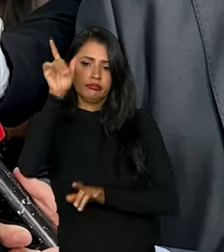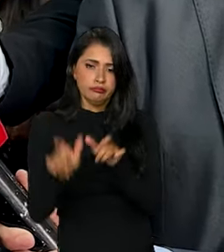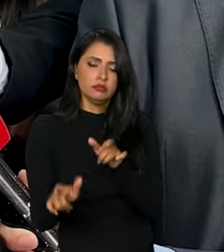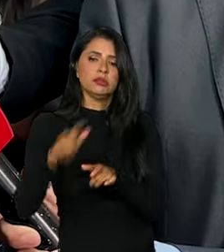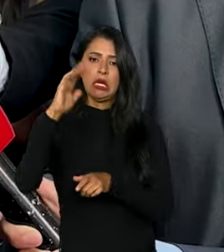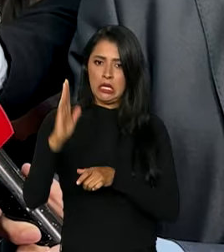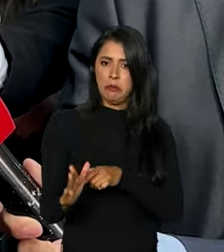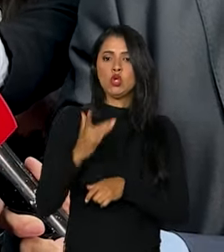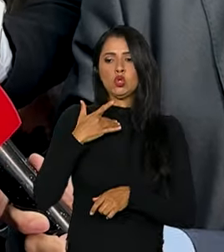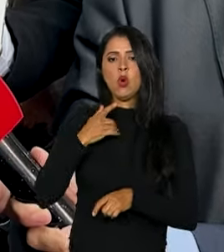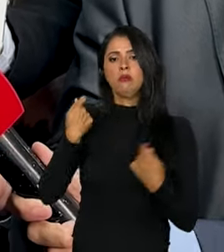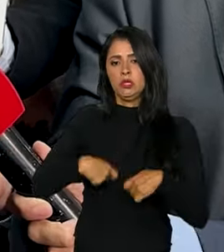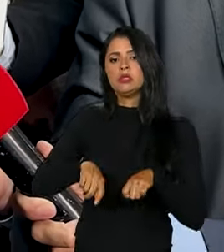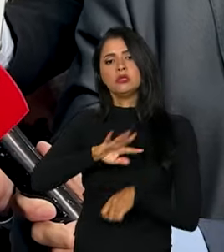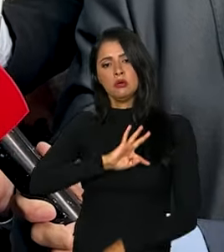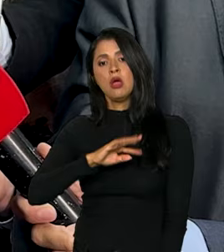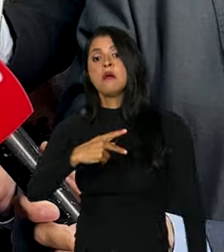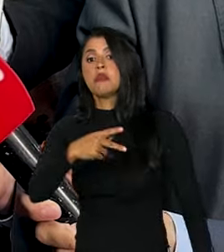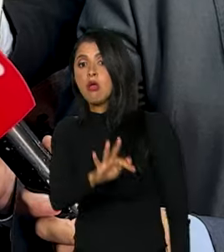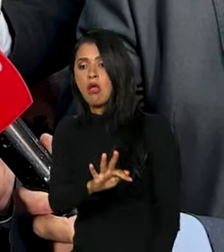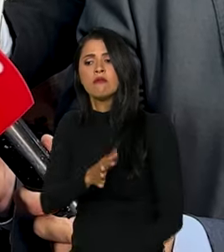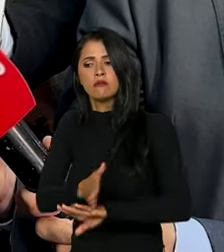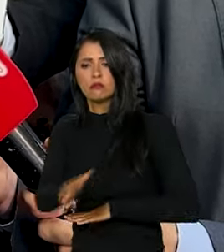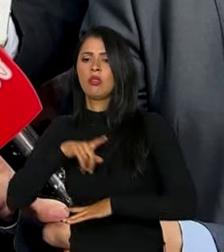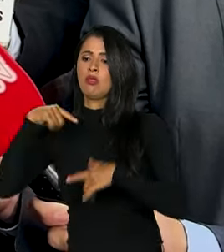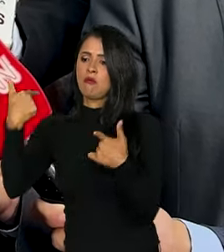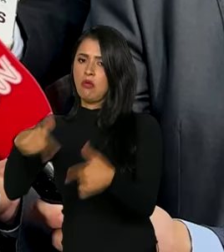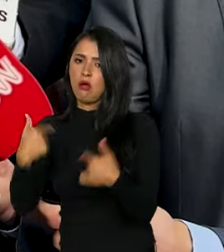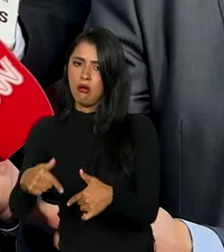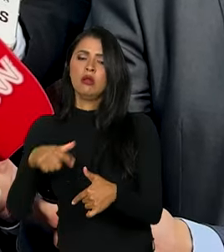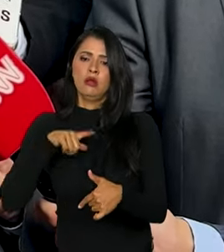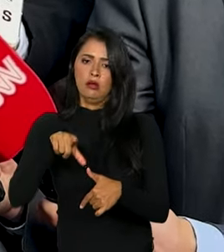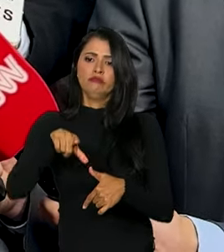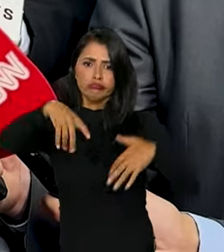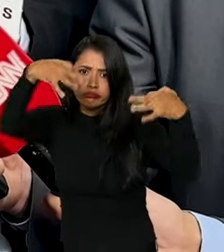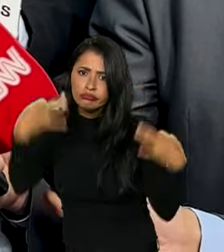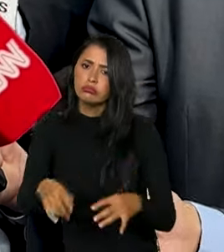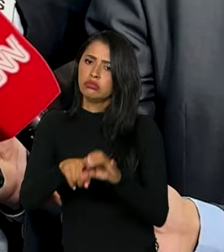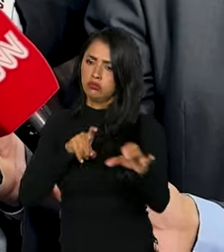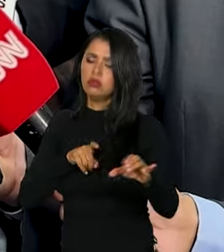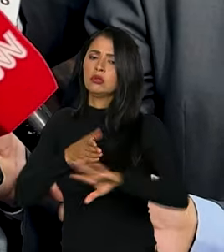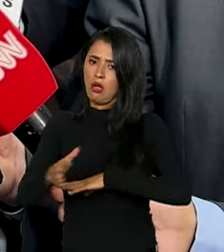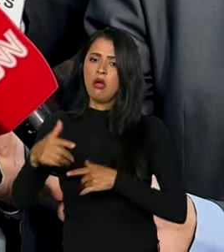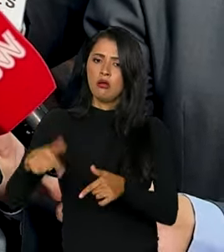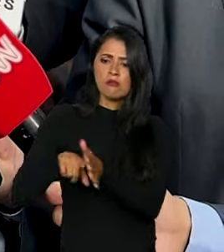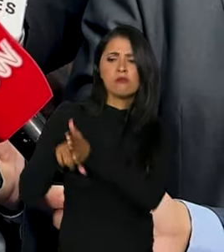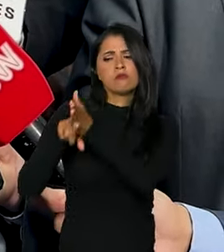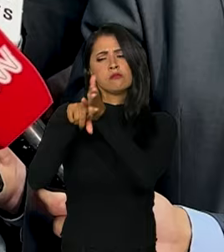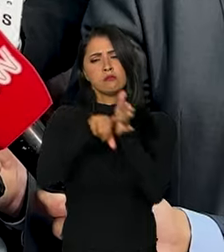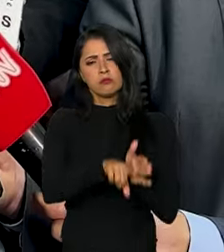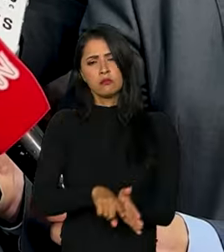demanda que a Polícia Federal assim haja. Está agindo tecnicamente, com total independência, uma